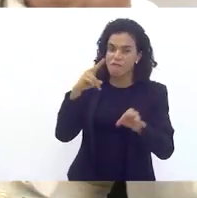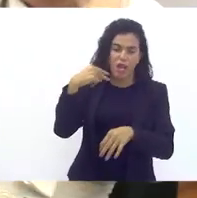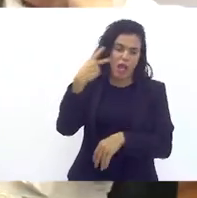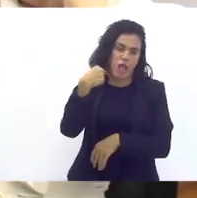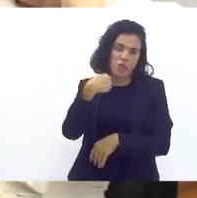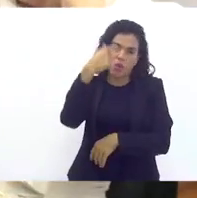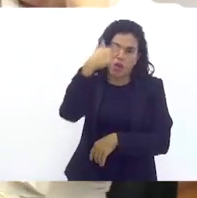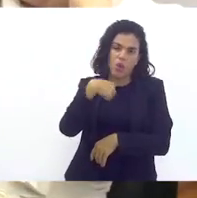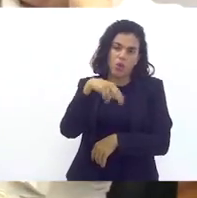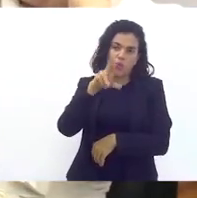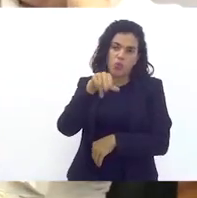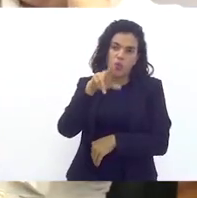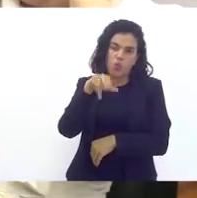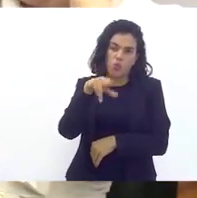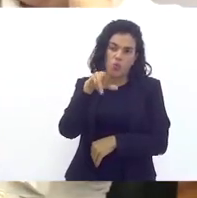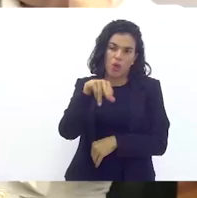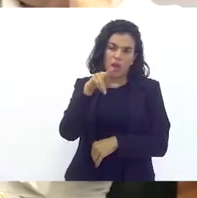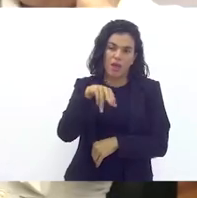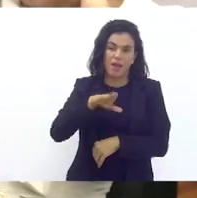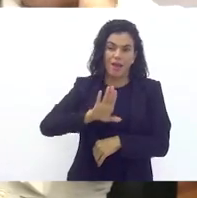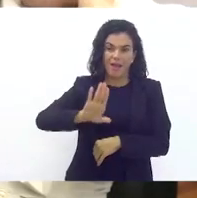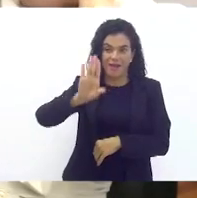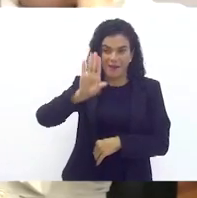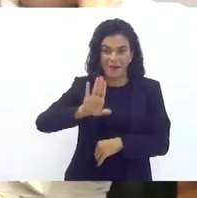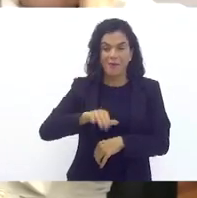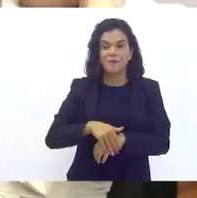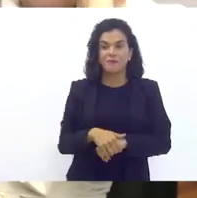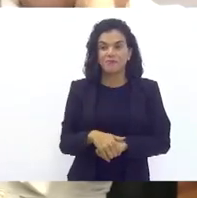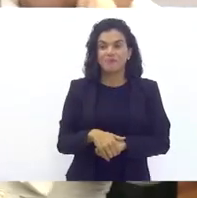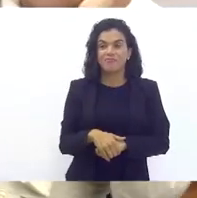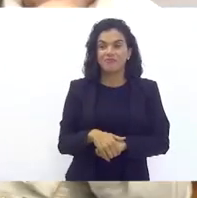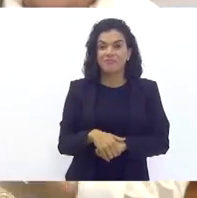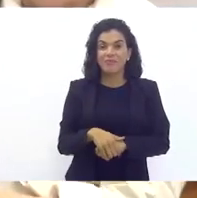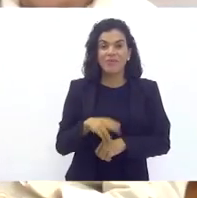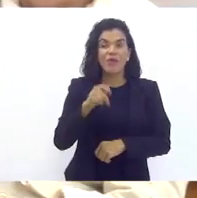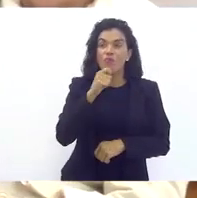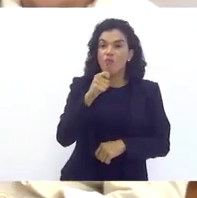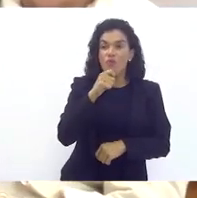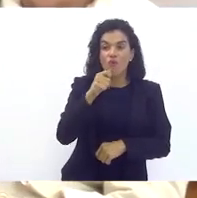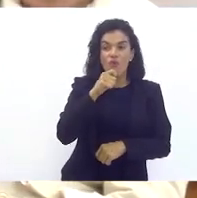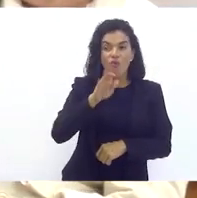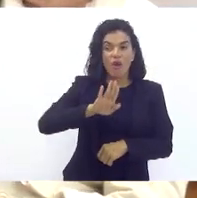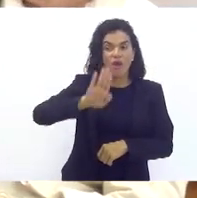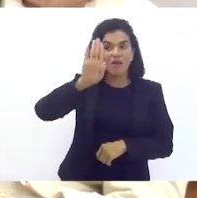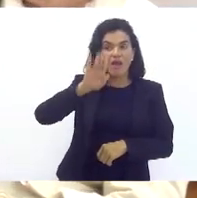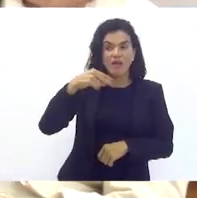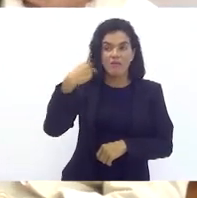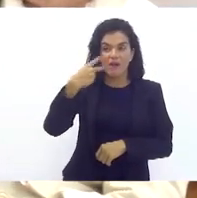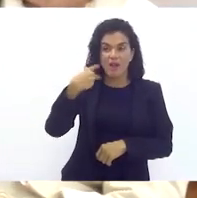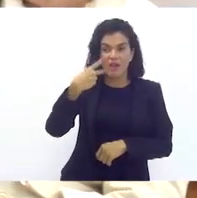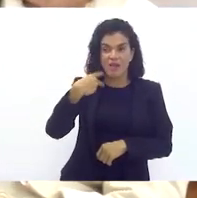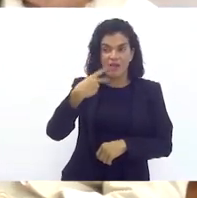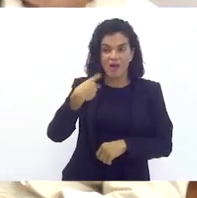fui. Não foi candidata, mas ganhou naquela época. Né? Nem candidata a vereadora, sempre fui a deputada